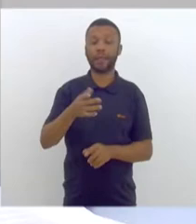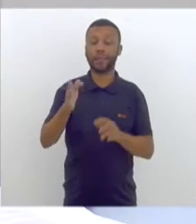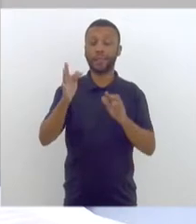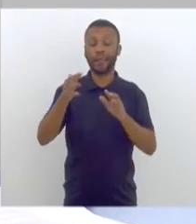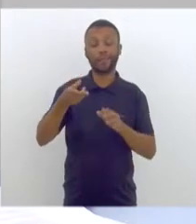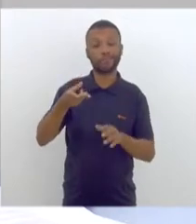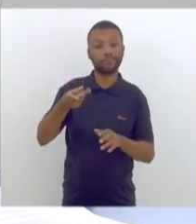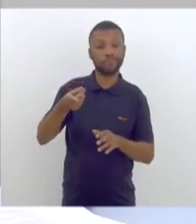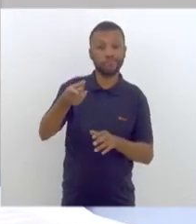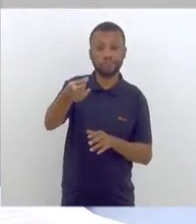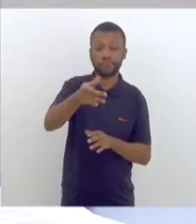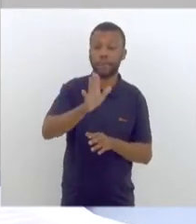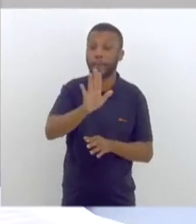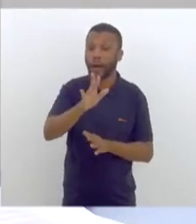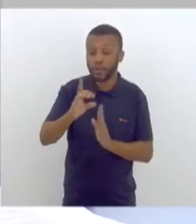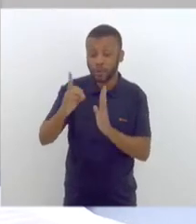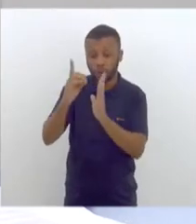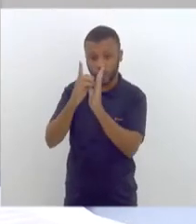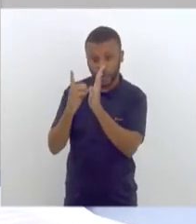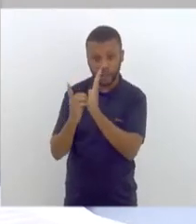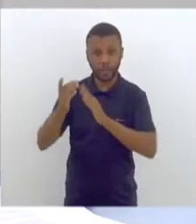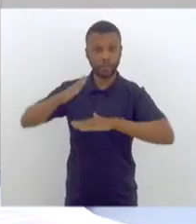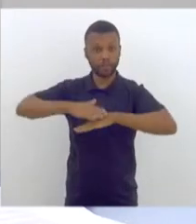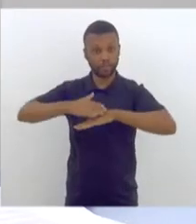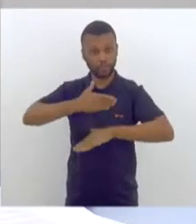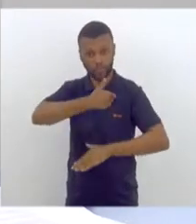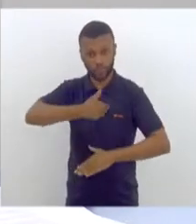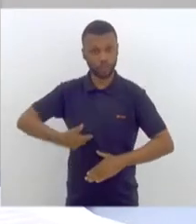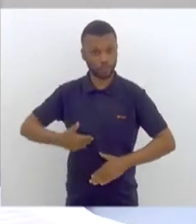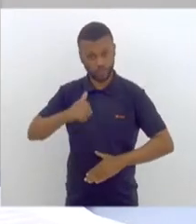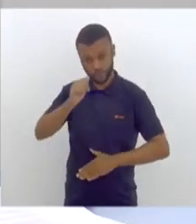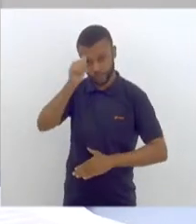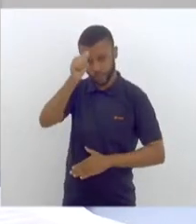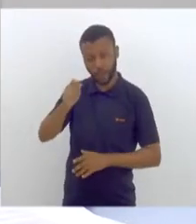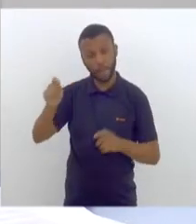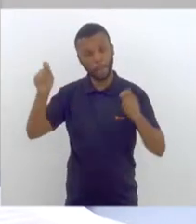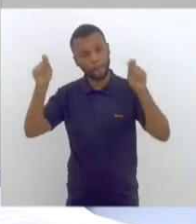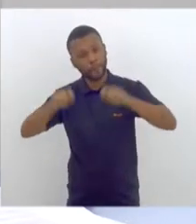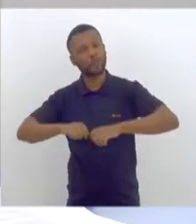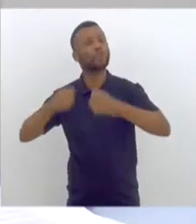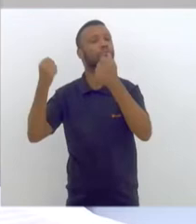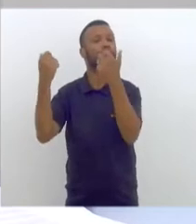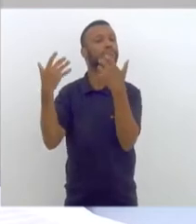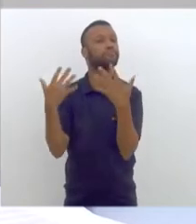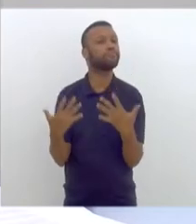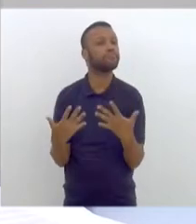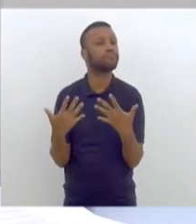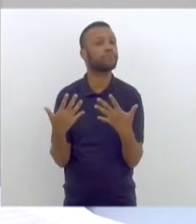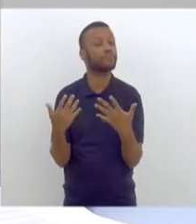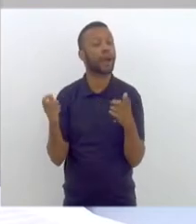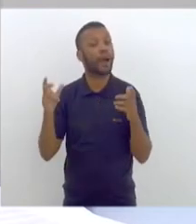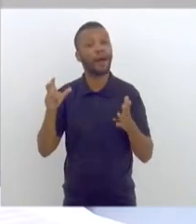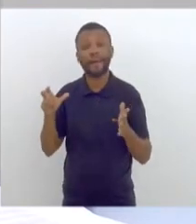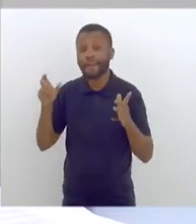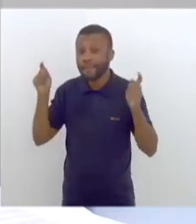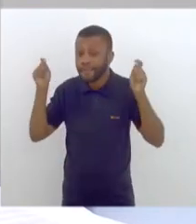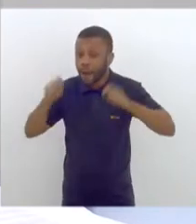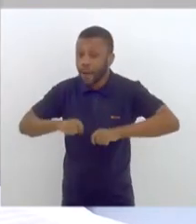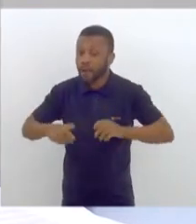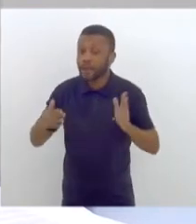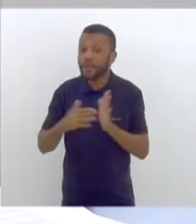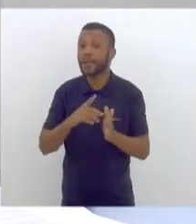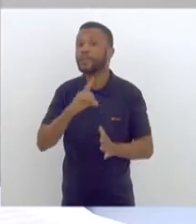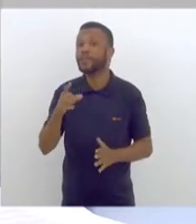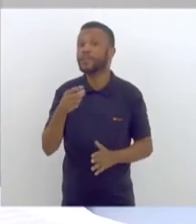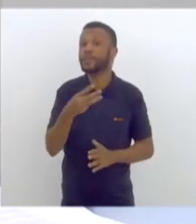o decreto do Governador podia dizer que é válida até 31 do 12 de